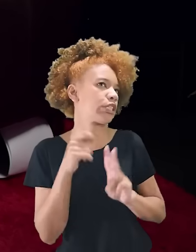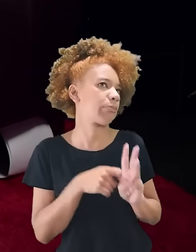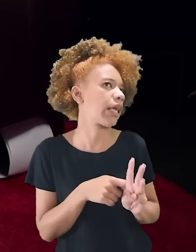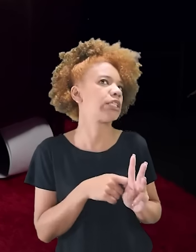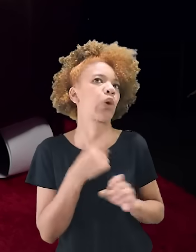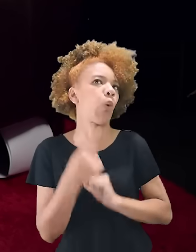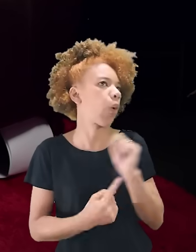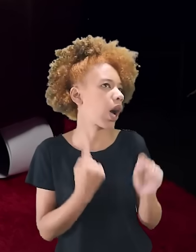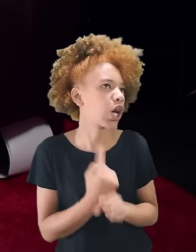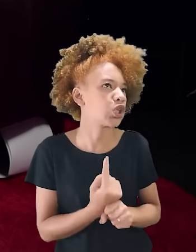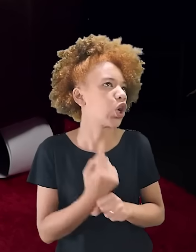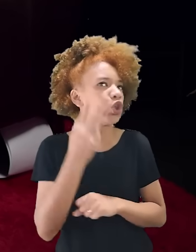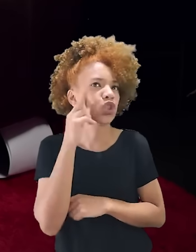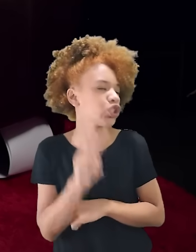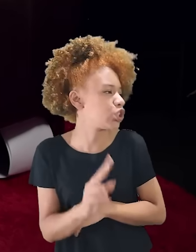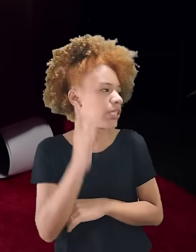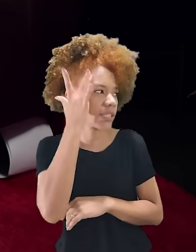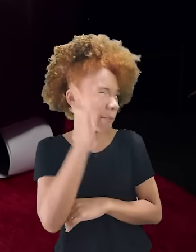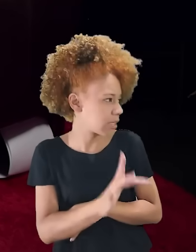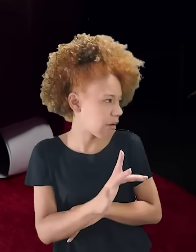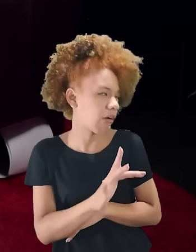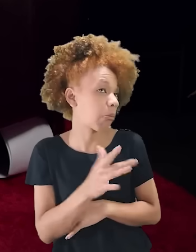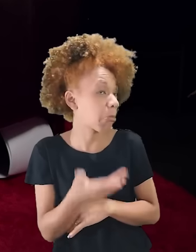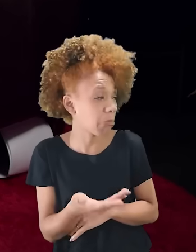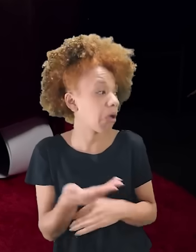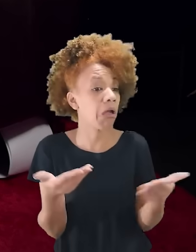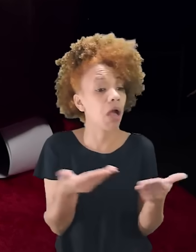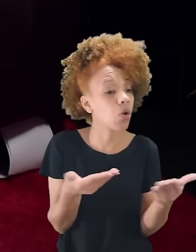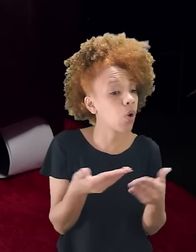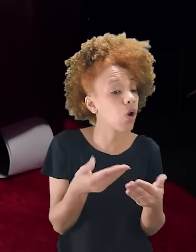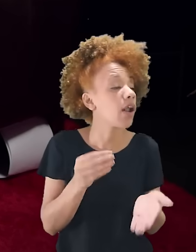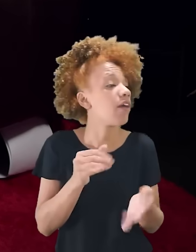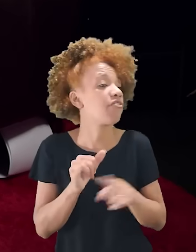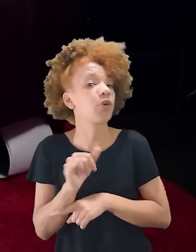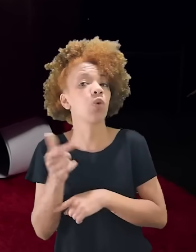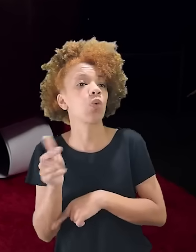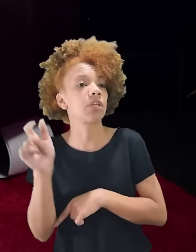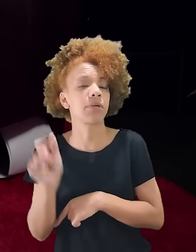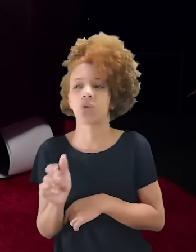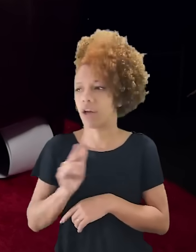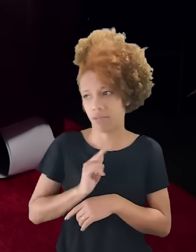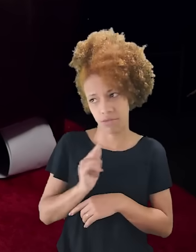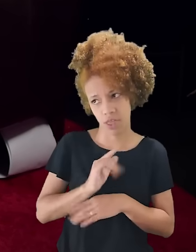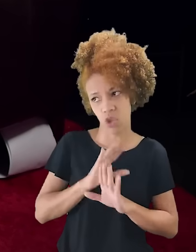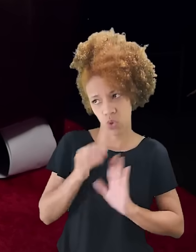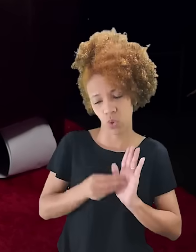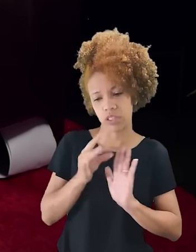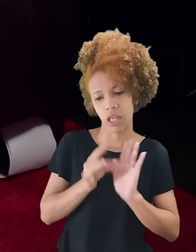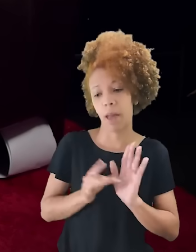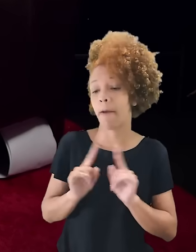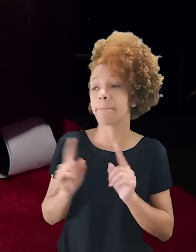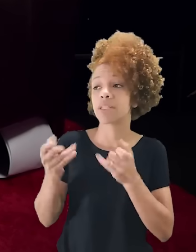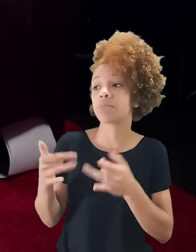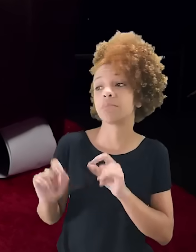daqui a três meses daqui a 1 ano daqui a dois dias amanhã né aquela coisa é amanhã é agora faltou alguém como é que funciona ISS tem toda a data mas